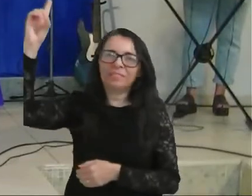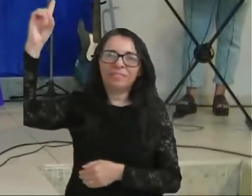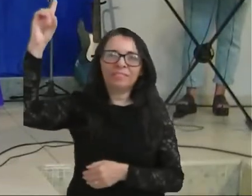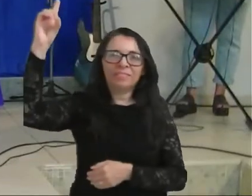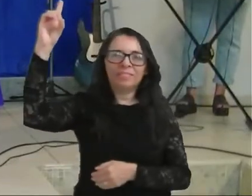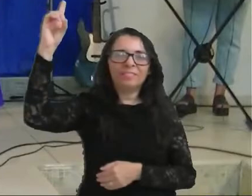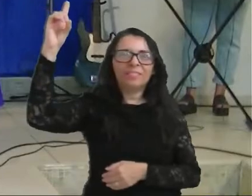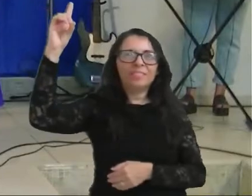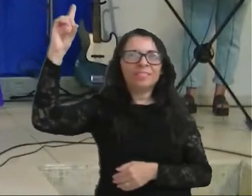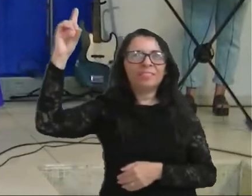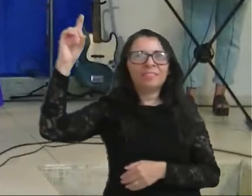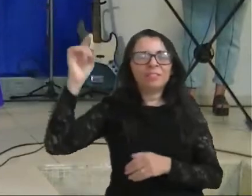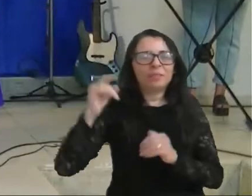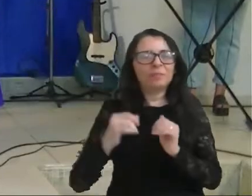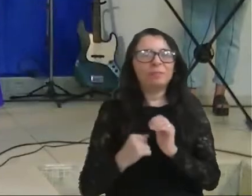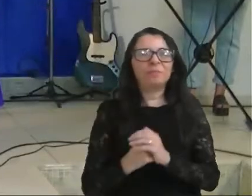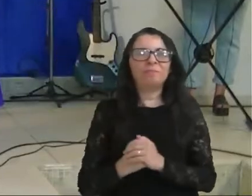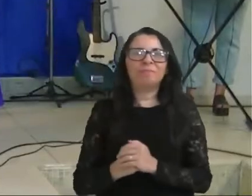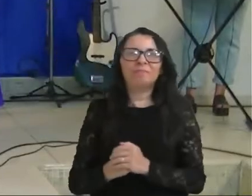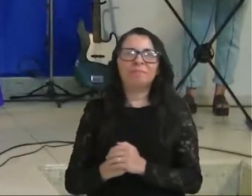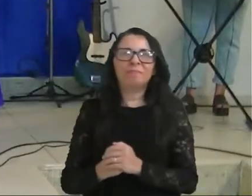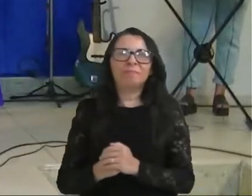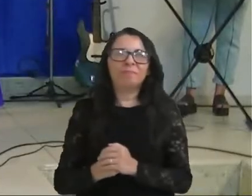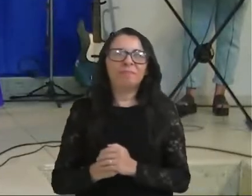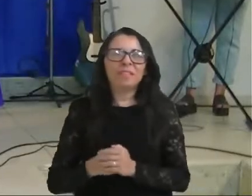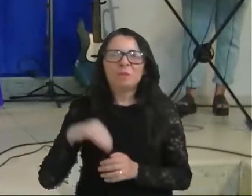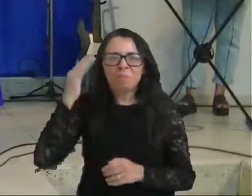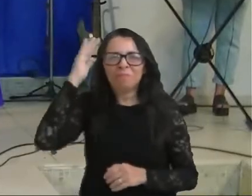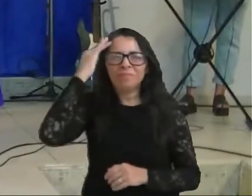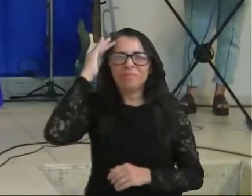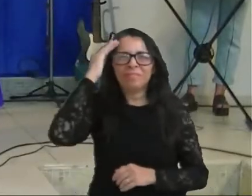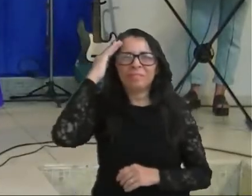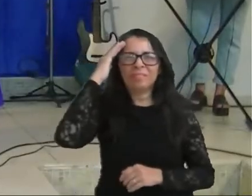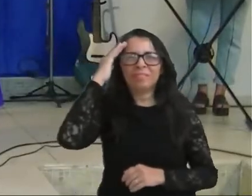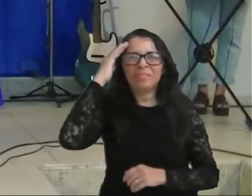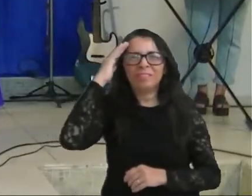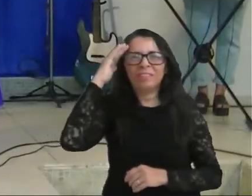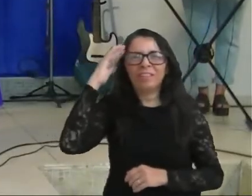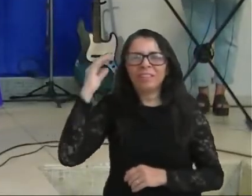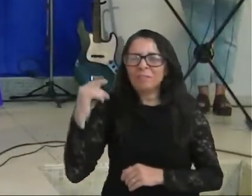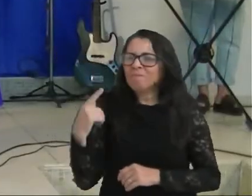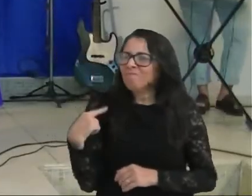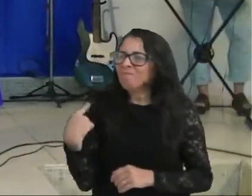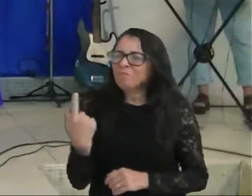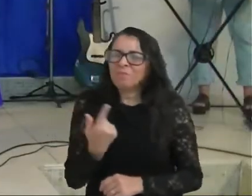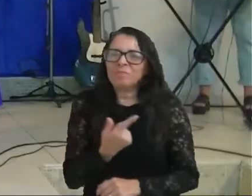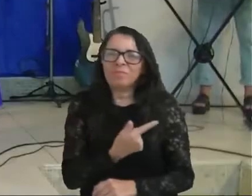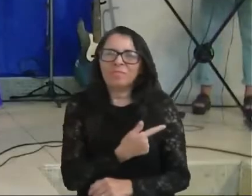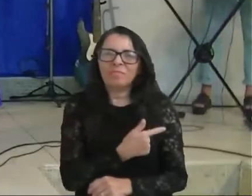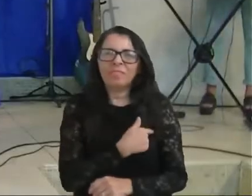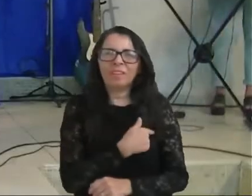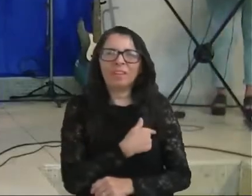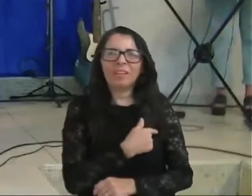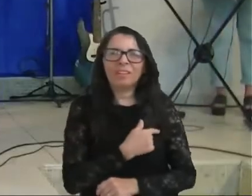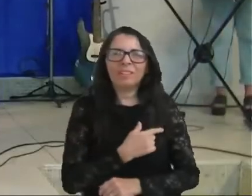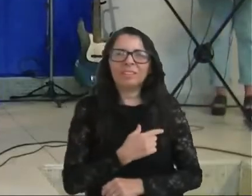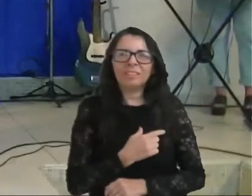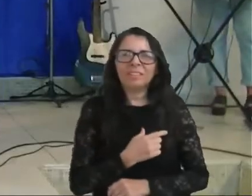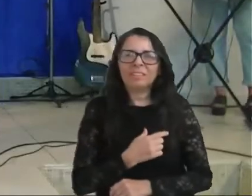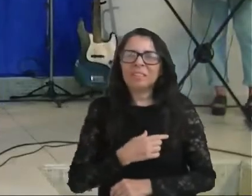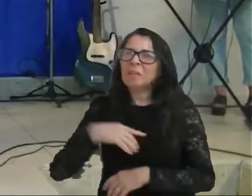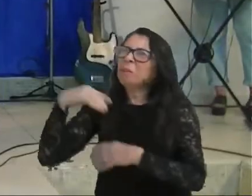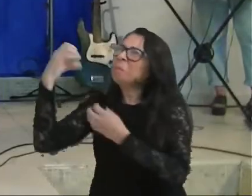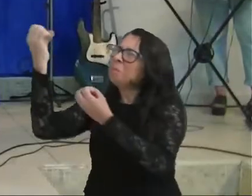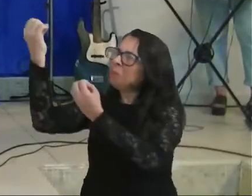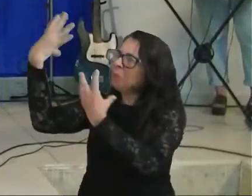Eu te agradeço, Jesus, por saber que nós temos qualidades e virtudes. Eu te agradeço, Jesus,